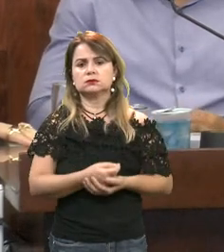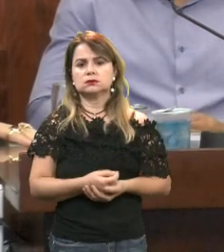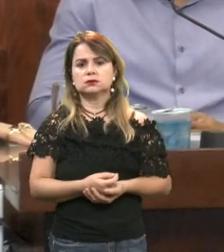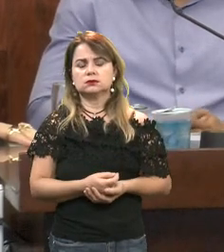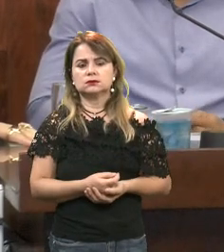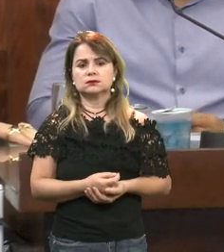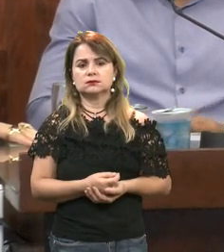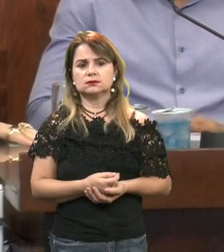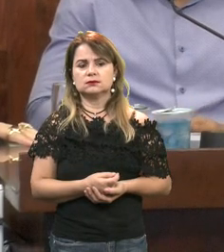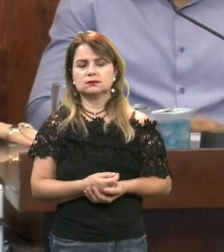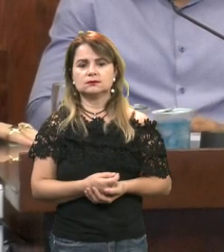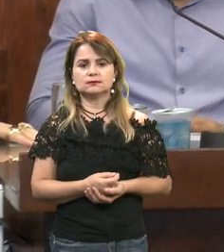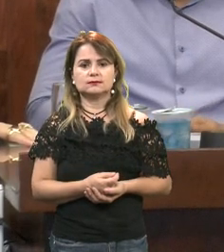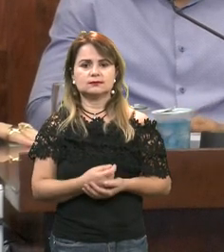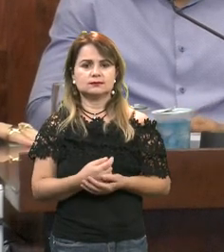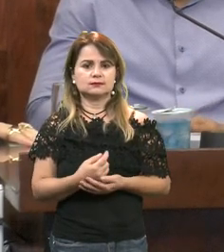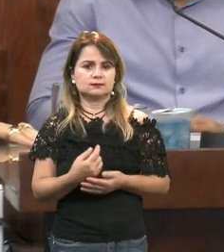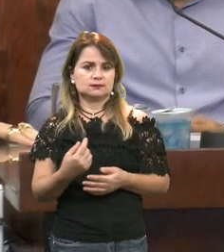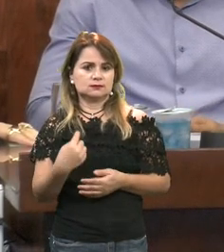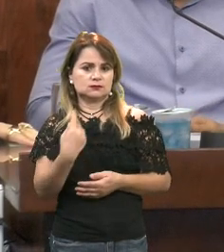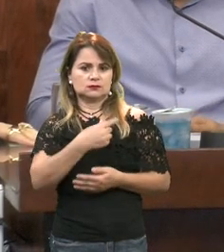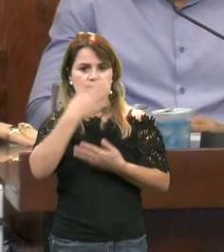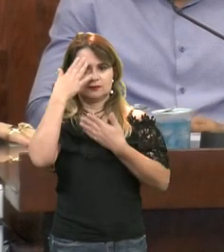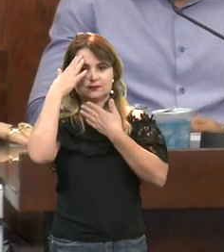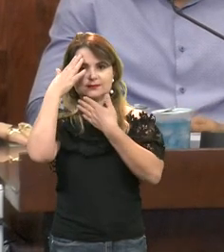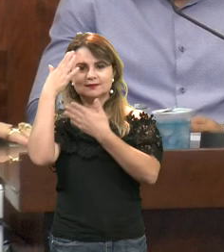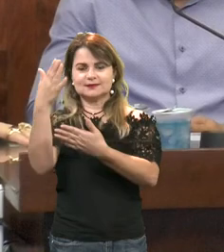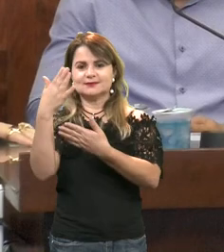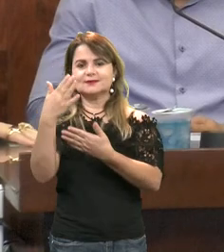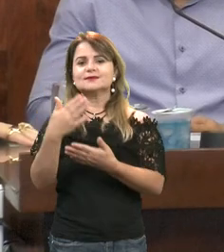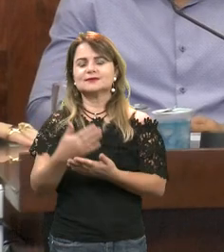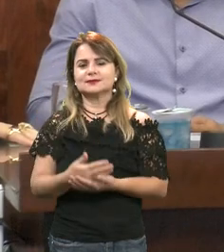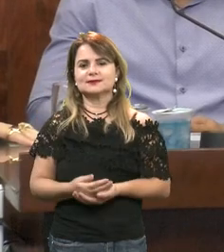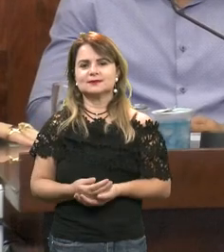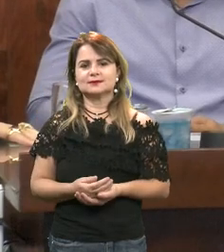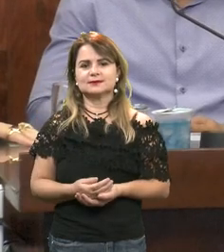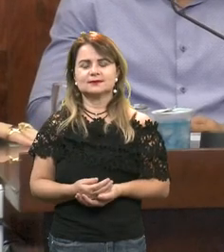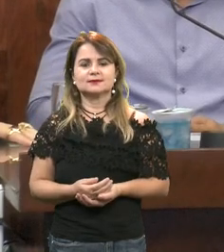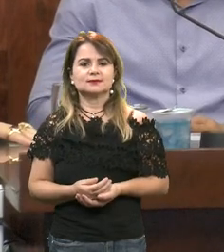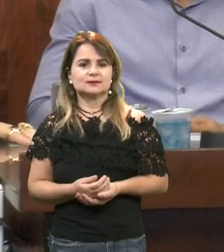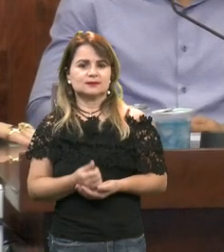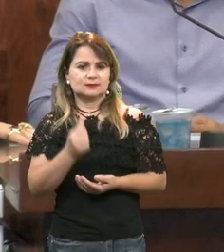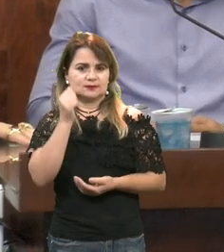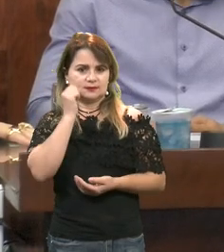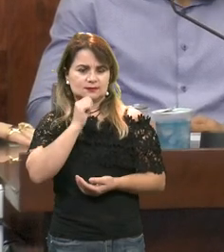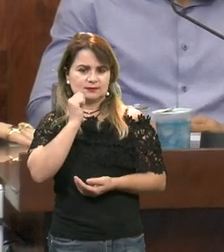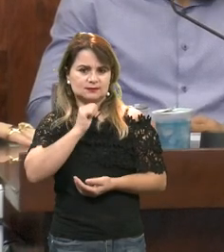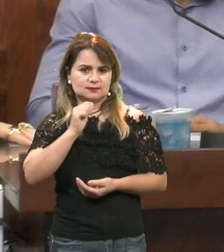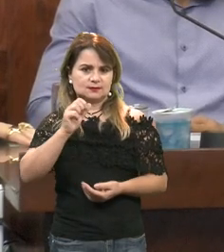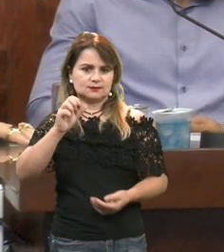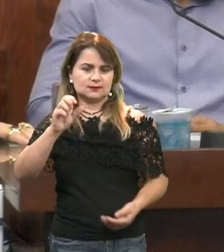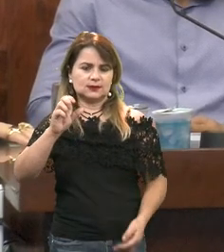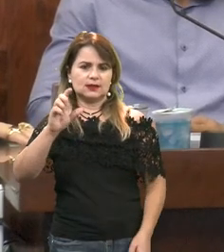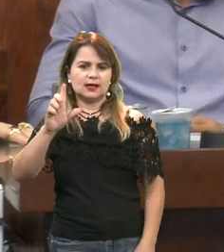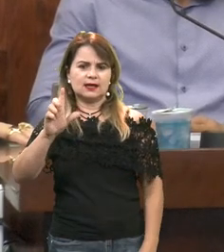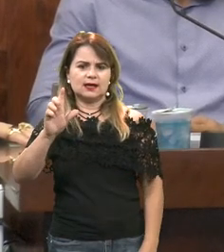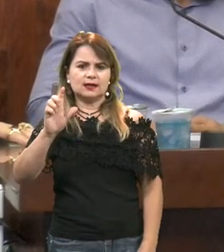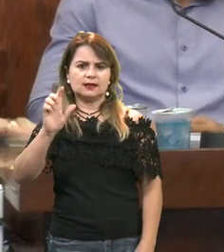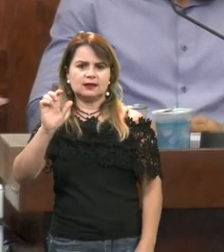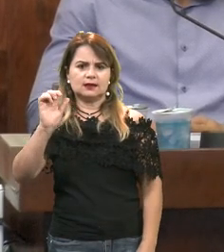e nós temos que agradecer aqui a Nayara de Fátima Mazzini Ferrari pela